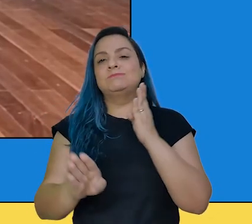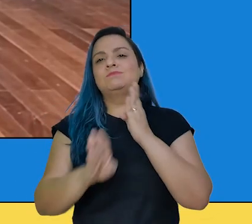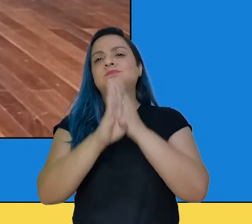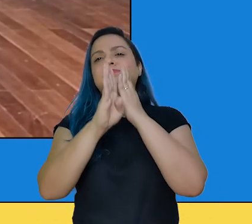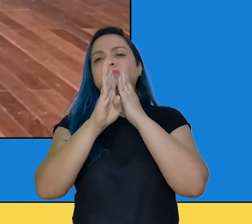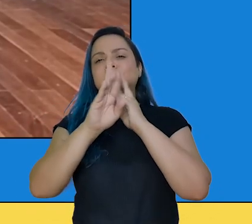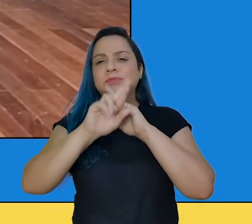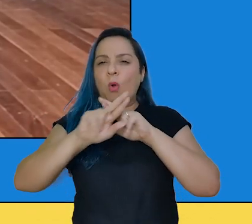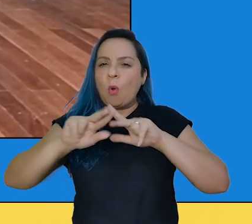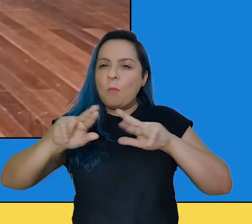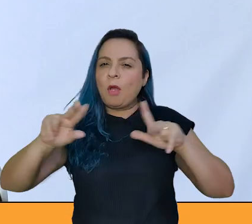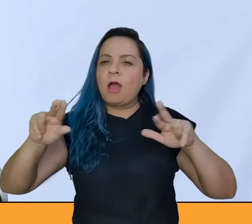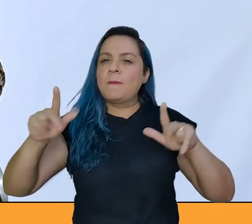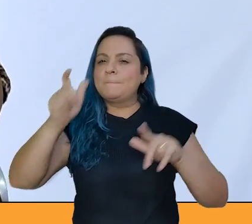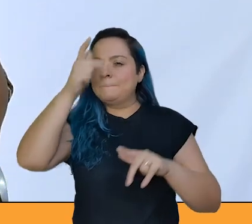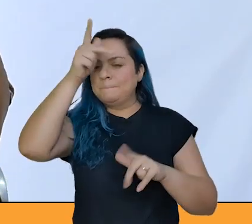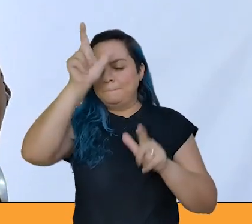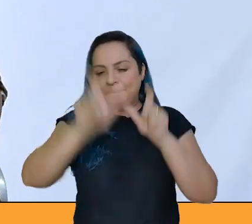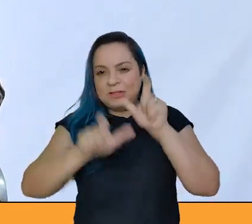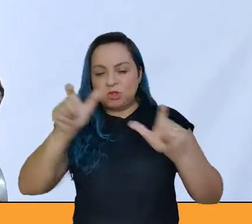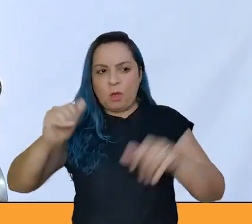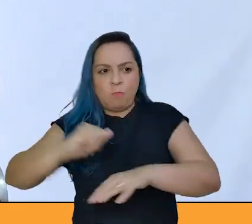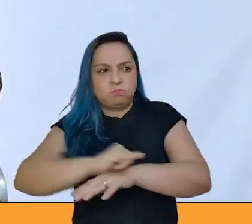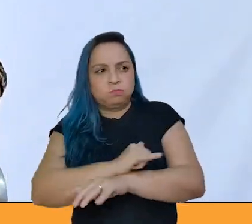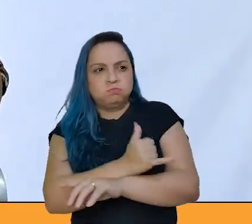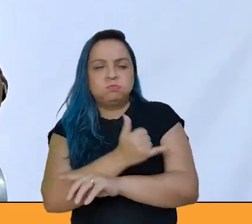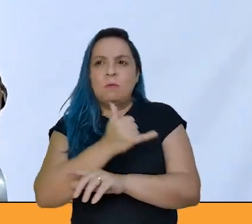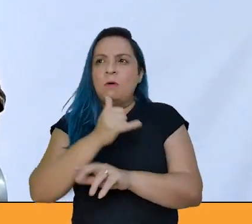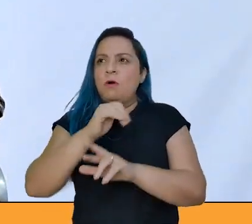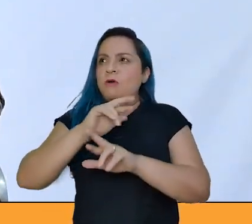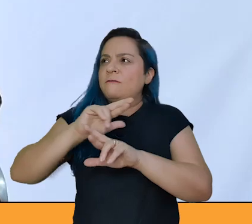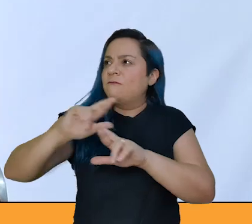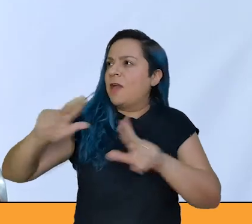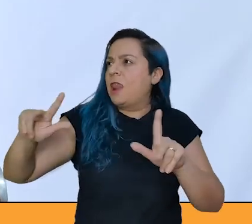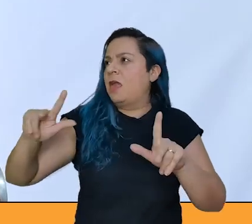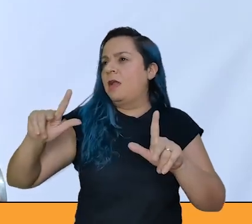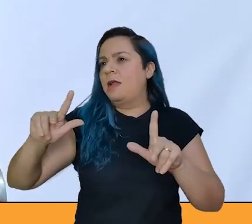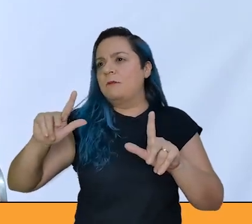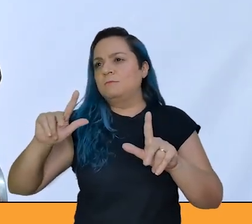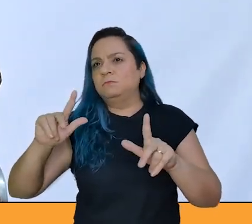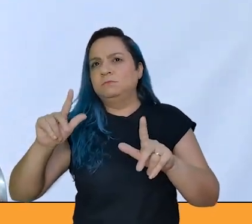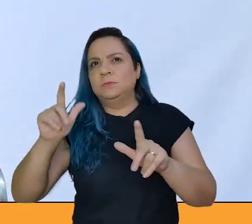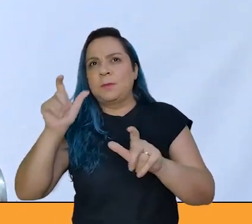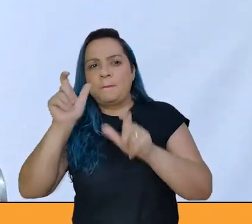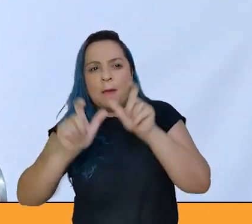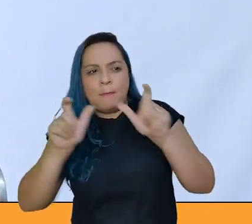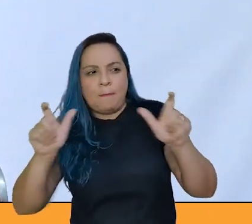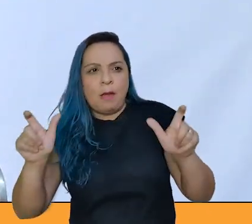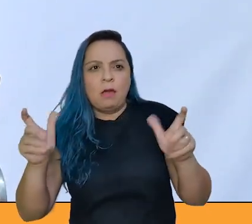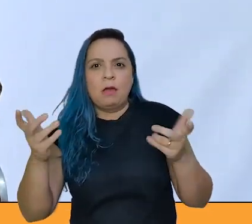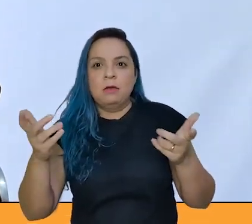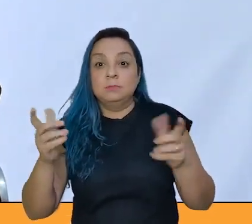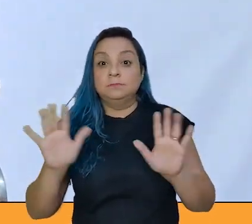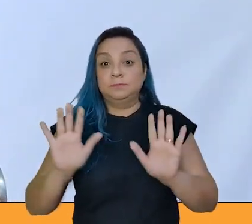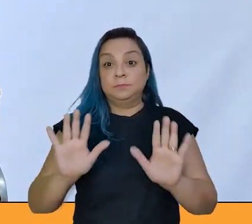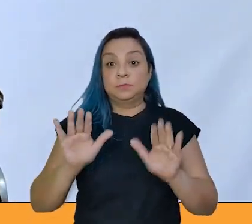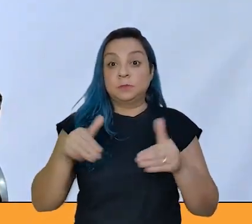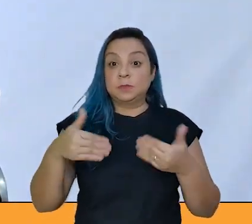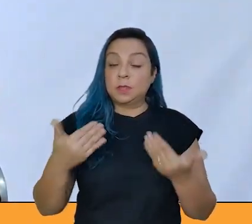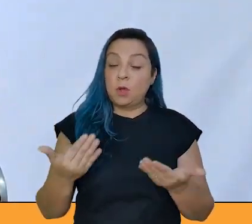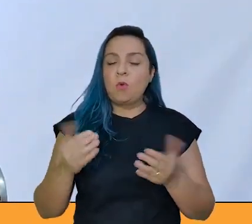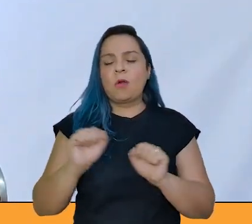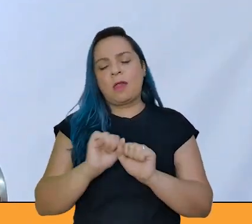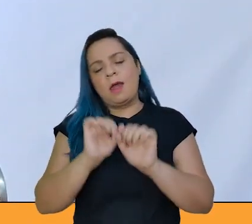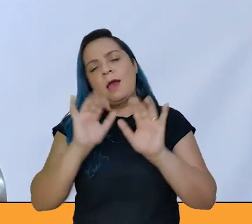uma camada de pluralidade, de pessoas com corpos maiores, com corpos não normativos, com corpos diferentes, ainda assim que